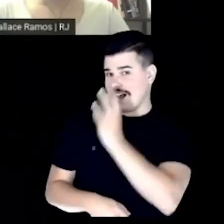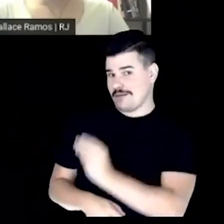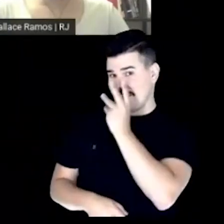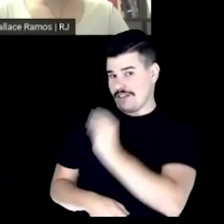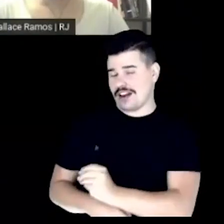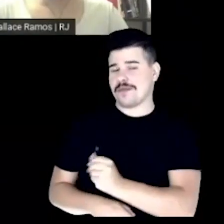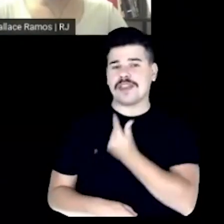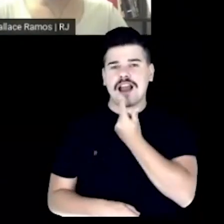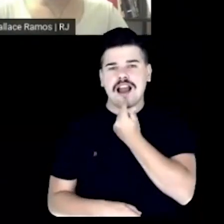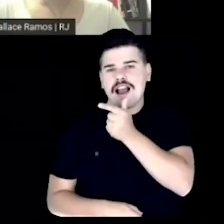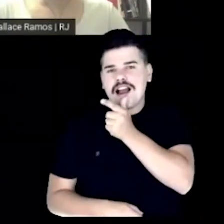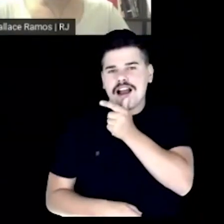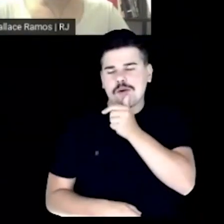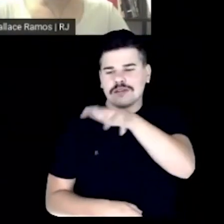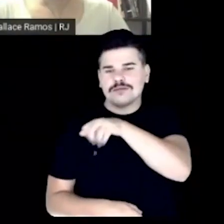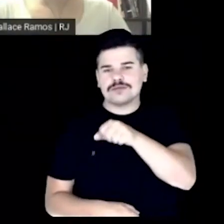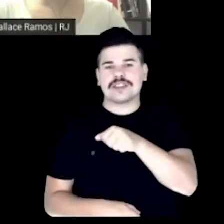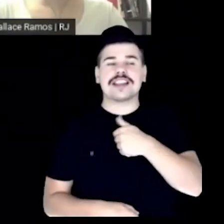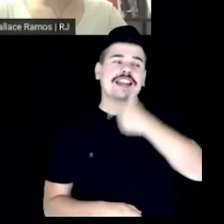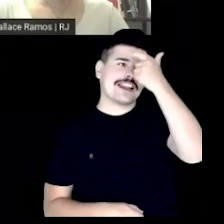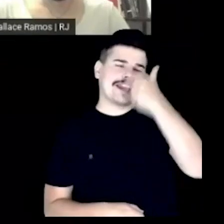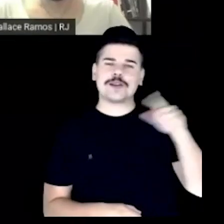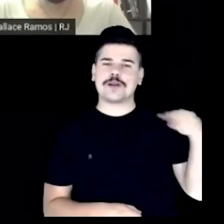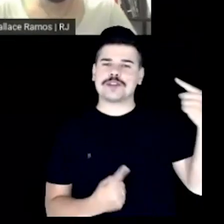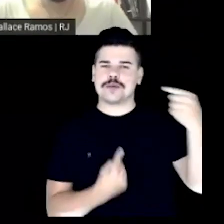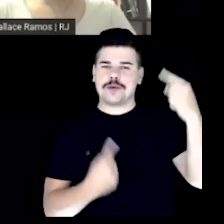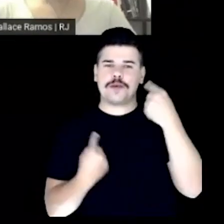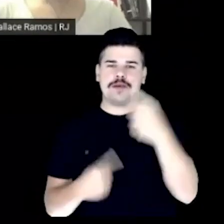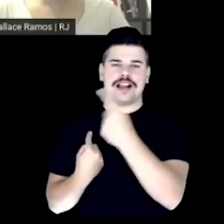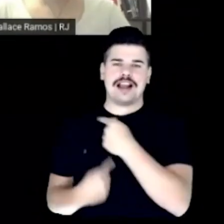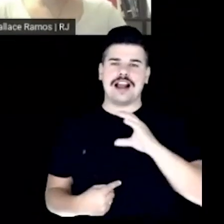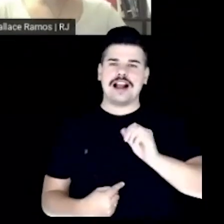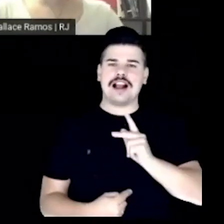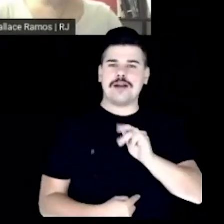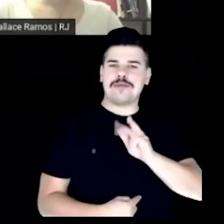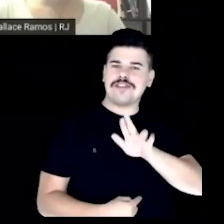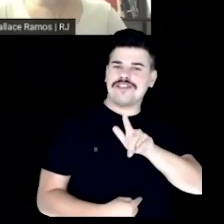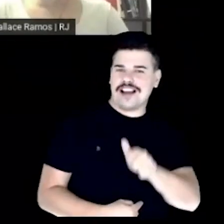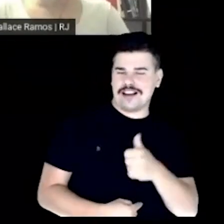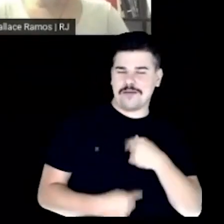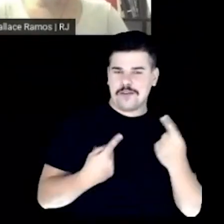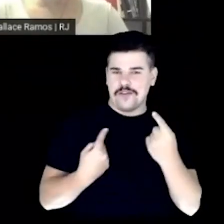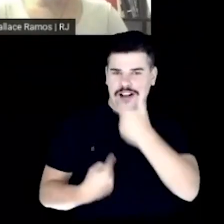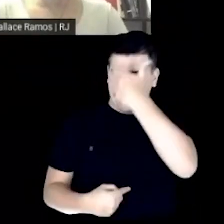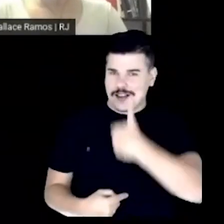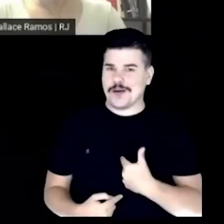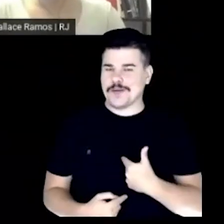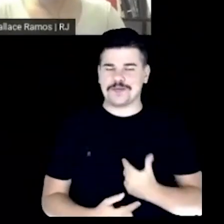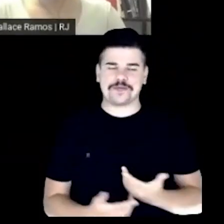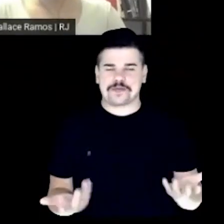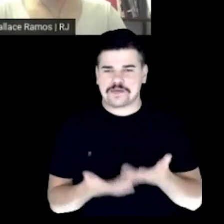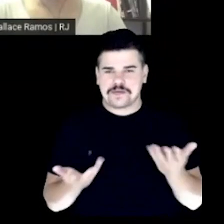assim, ah, tá vendo água? Capivaras existem na água, sabe? Eu virei essa pessoa. E aí as pessoas começaram a mandar meme de capivara, e capivara, capivara,